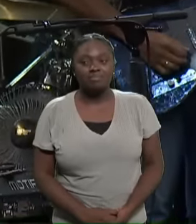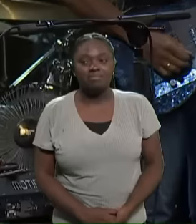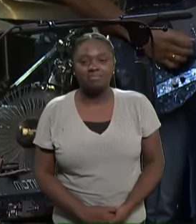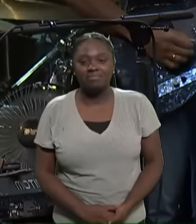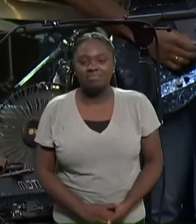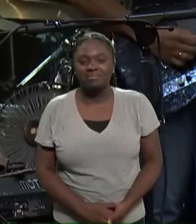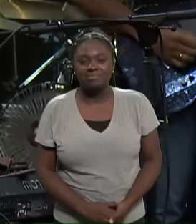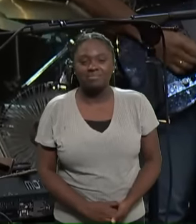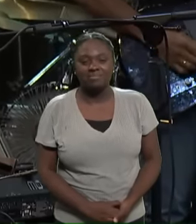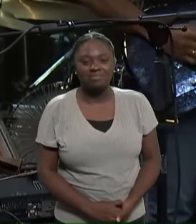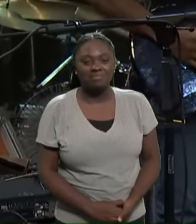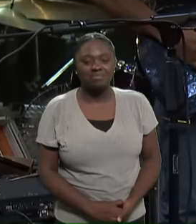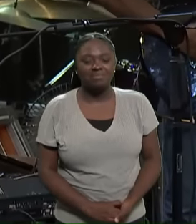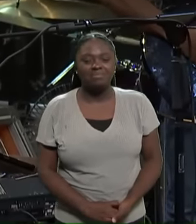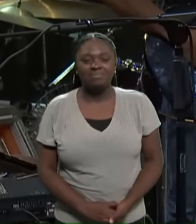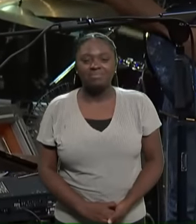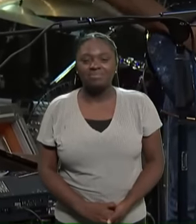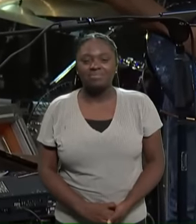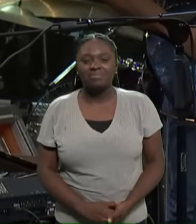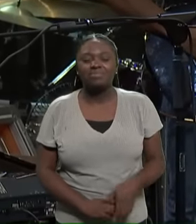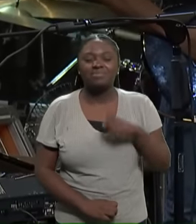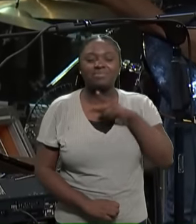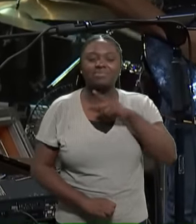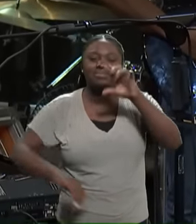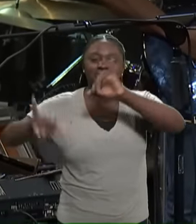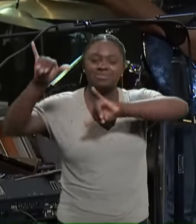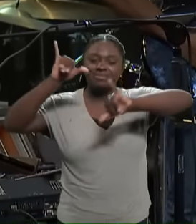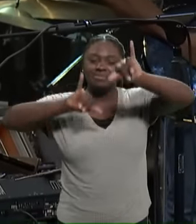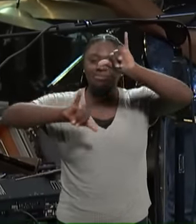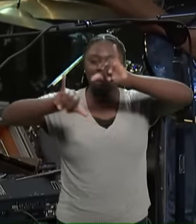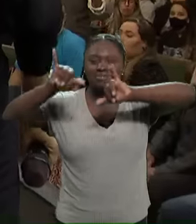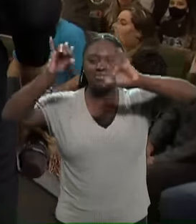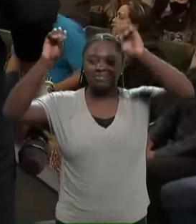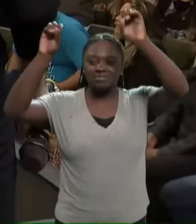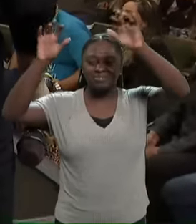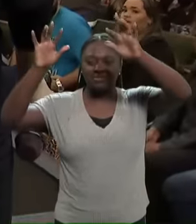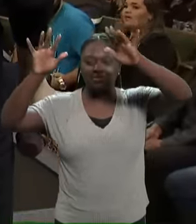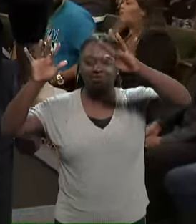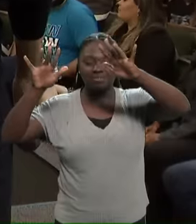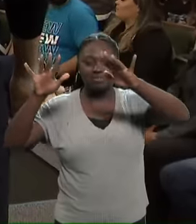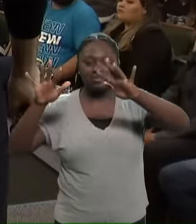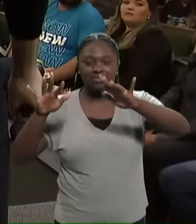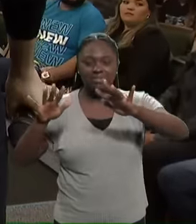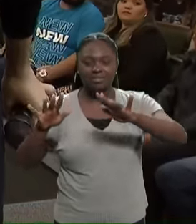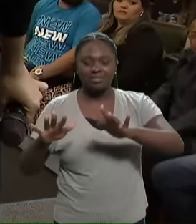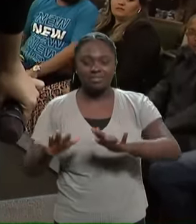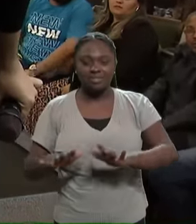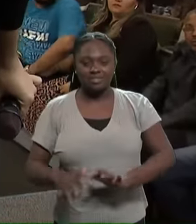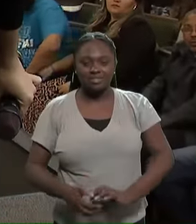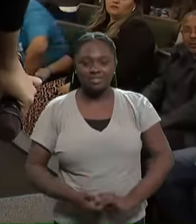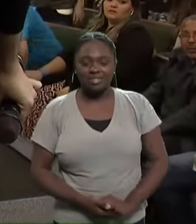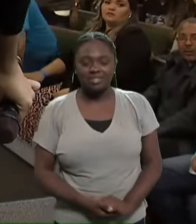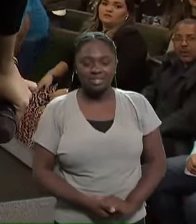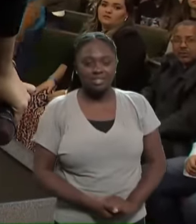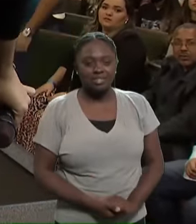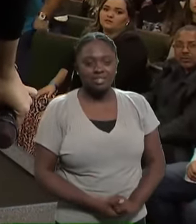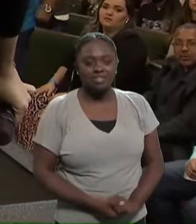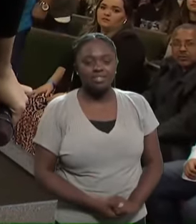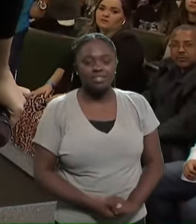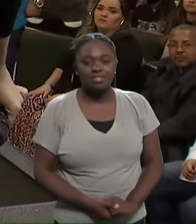Tem um aceite descendo sobre tua cabeça.